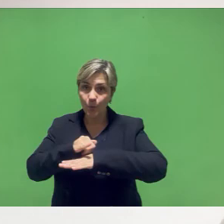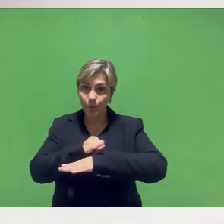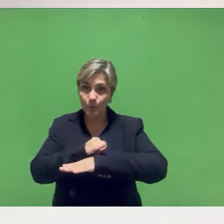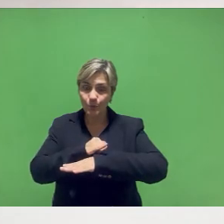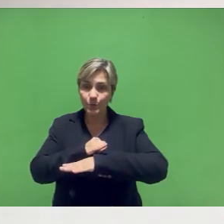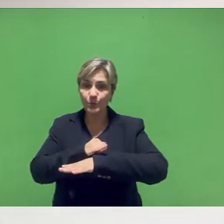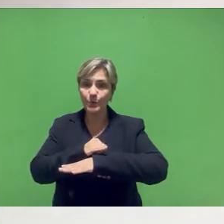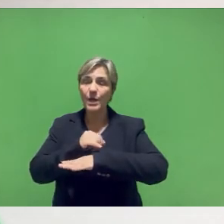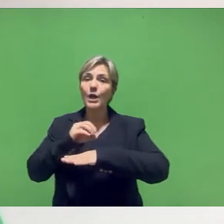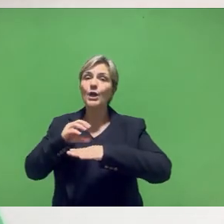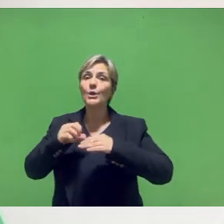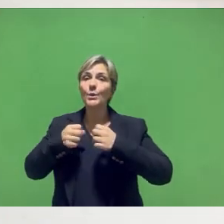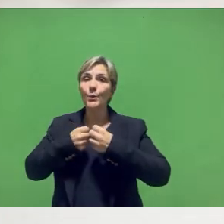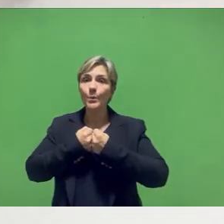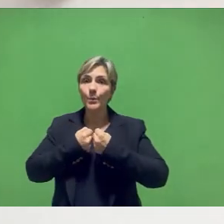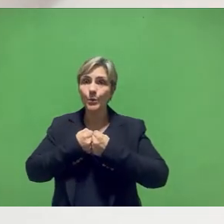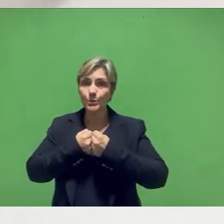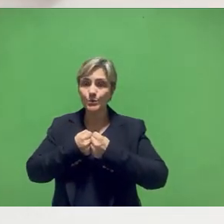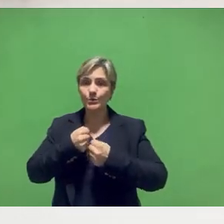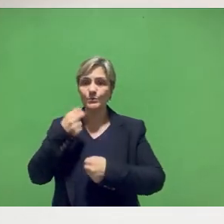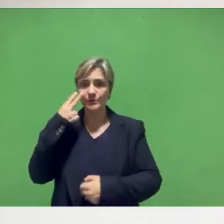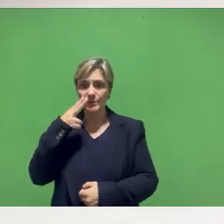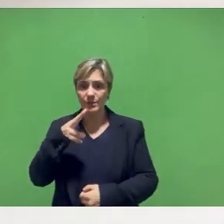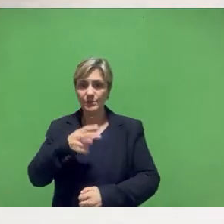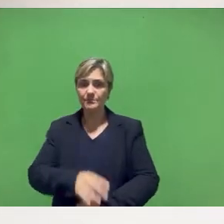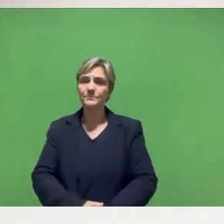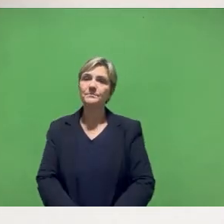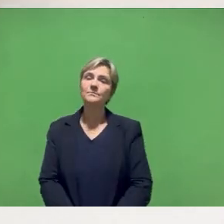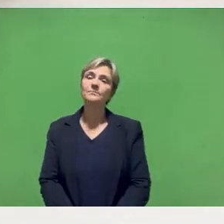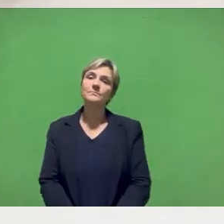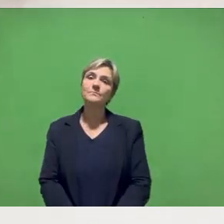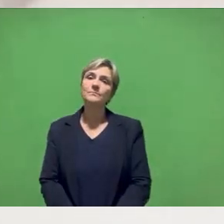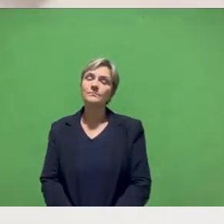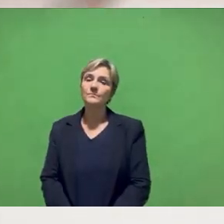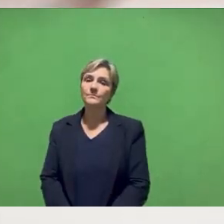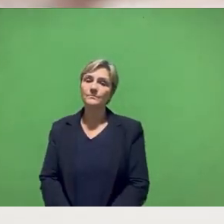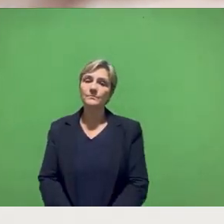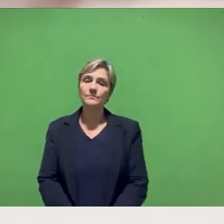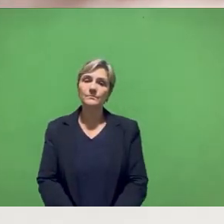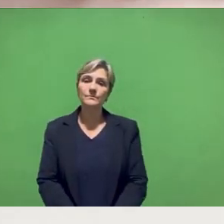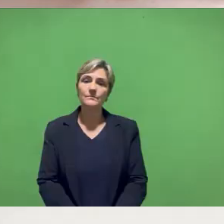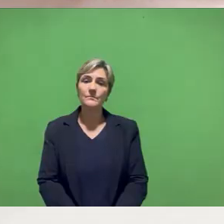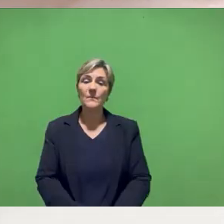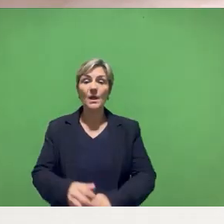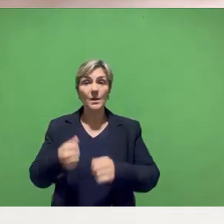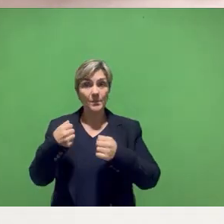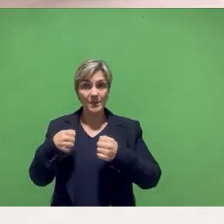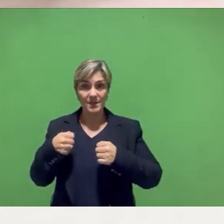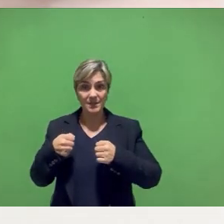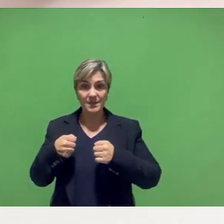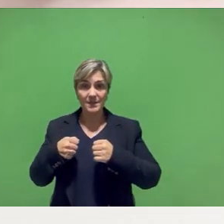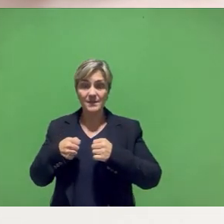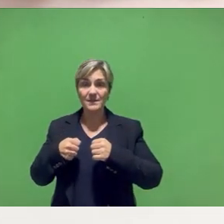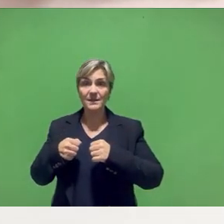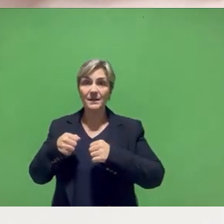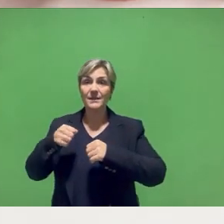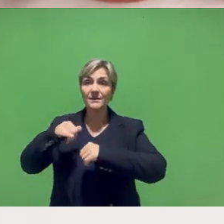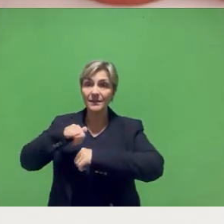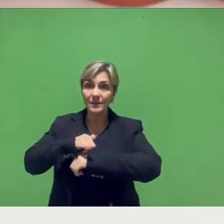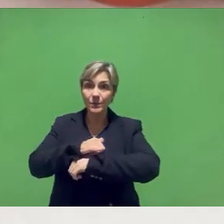gordura, o músculo. Pele, gordura, músculo. A gente precisa que chegue